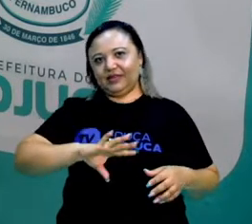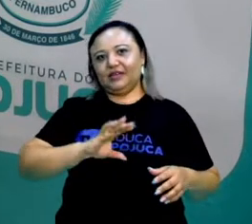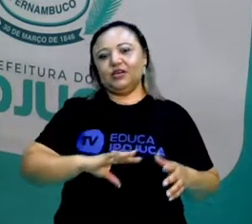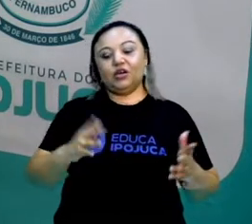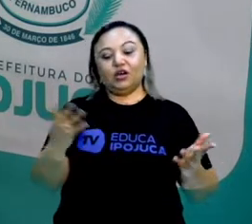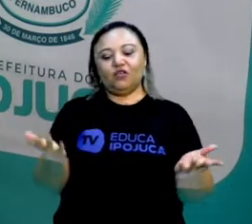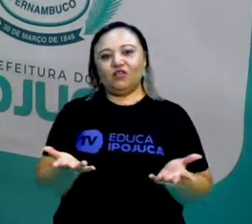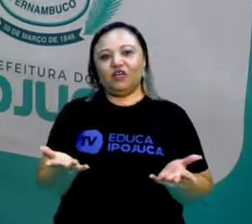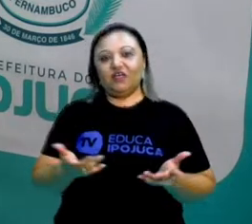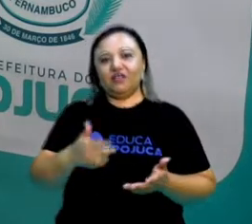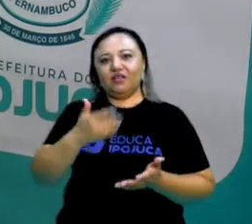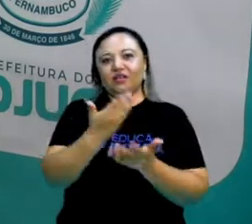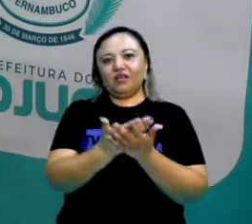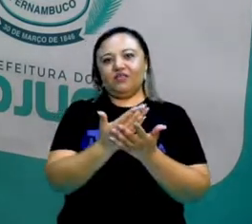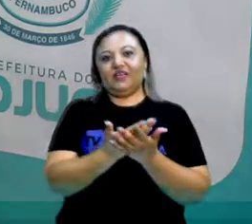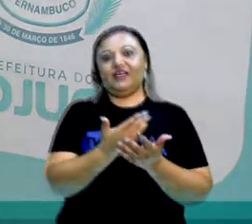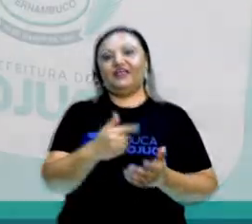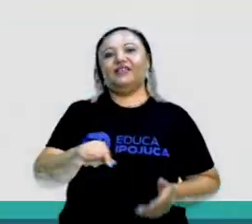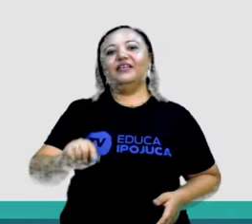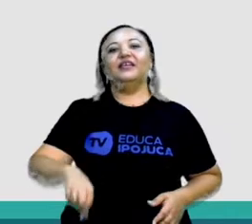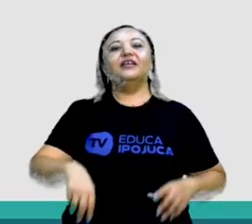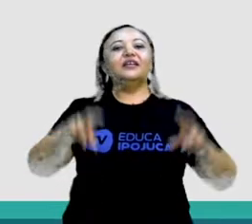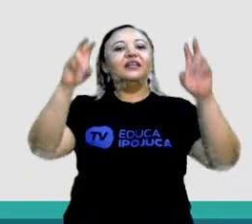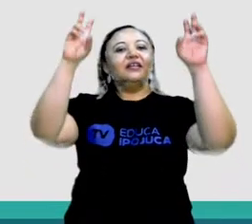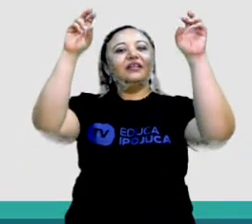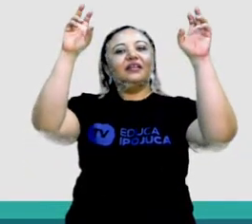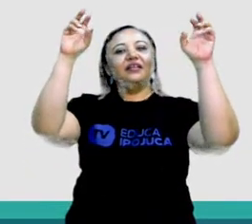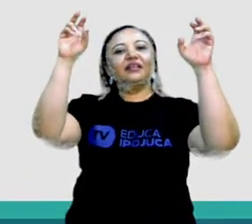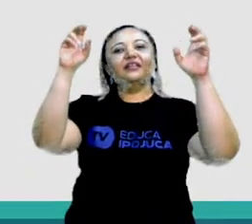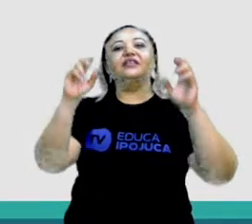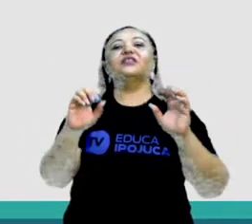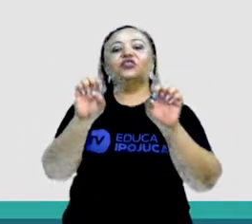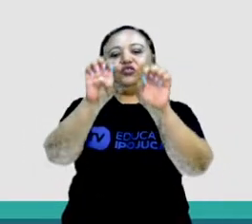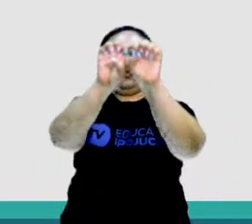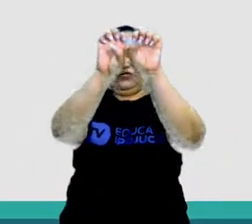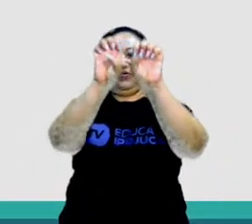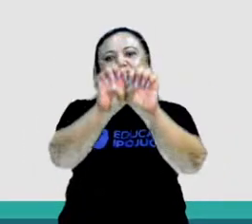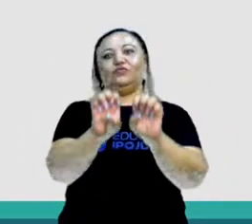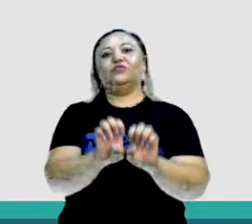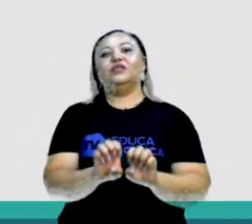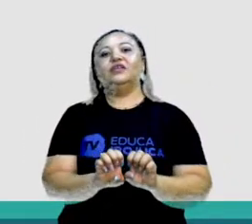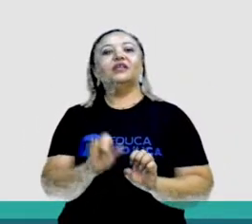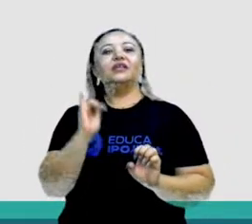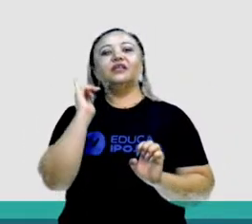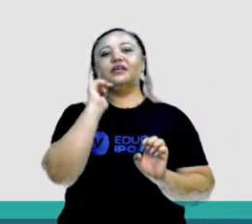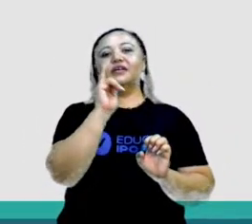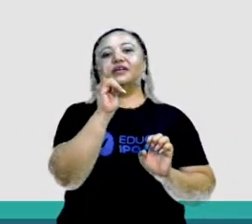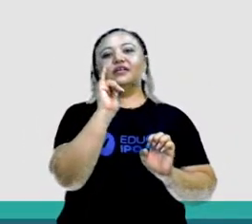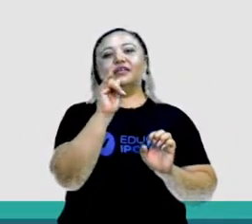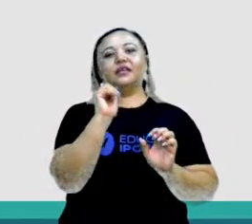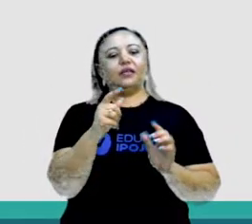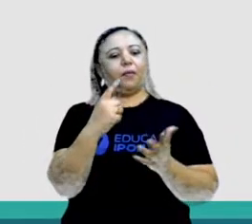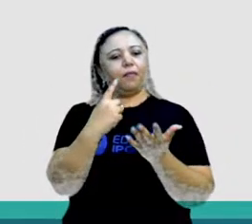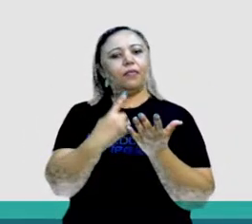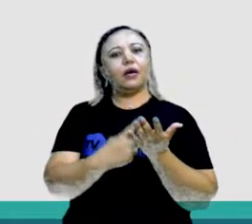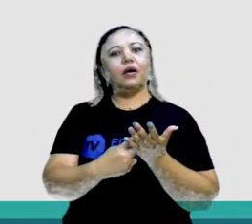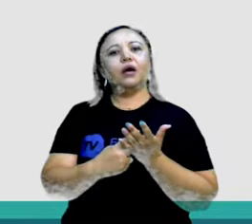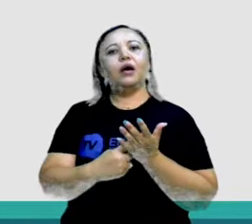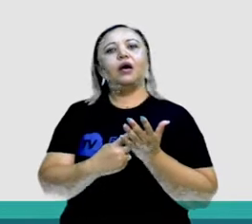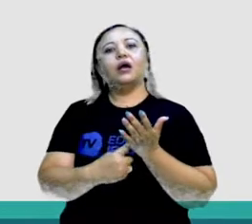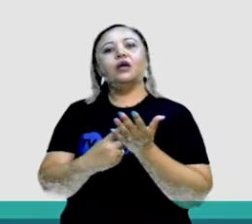E vejam aí, ó, o tema da nossa aula de hoje é a estrutura da narrativa, marcadores de tempo, lugar e caracterização